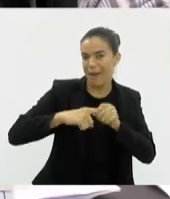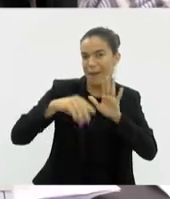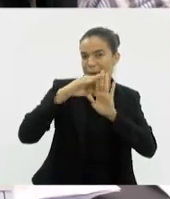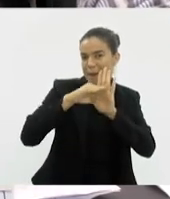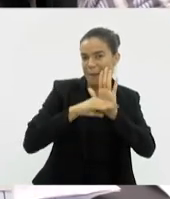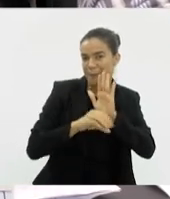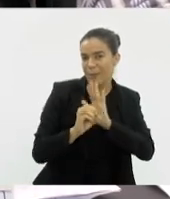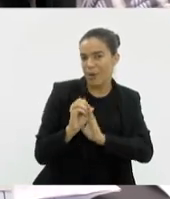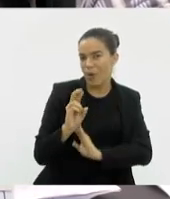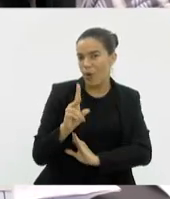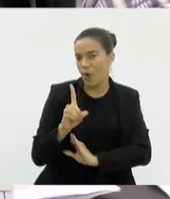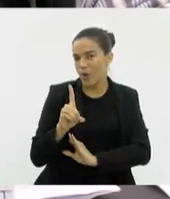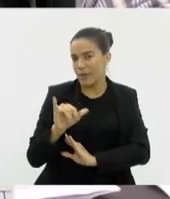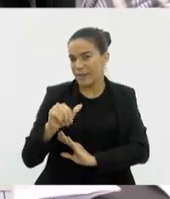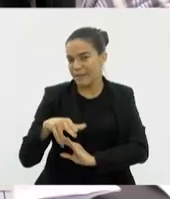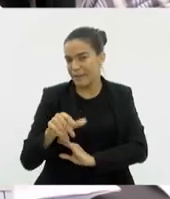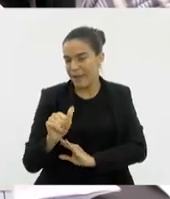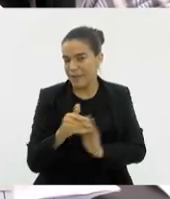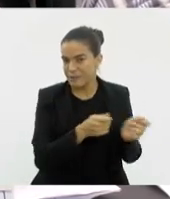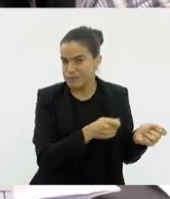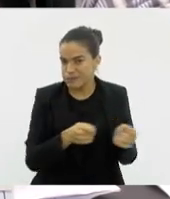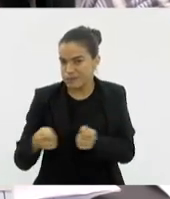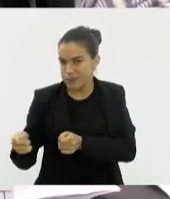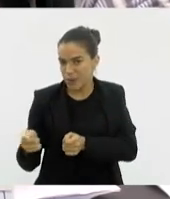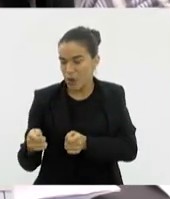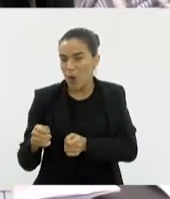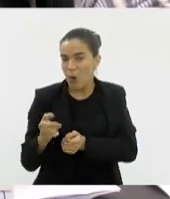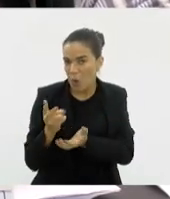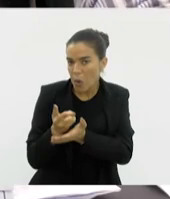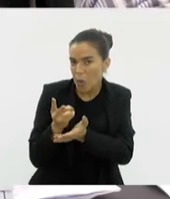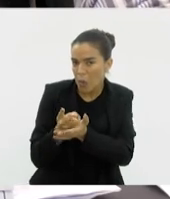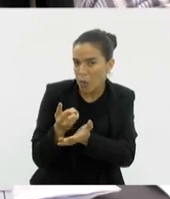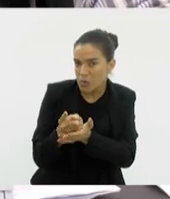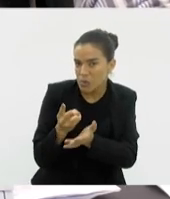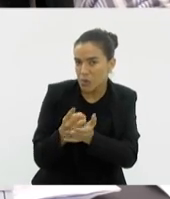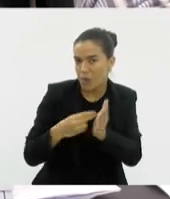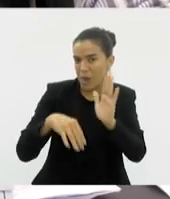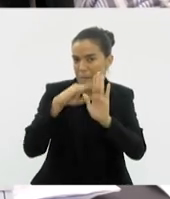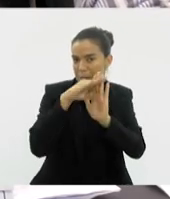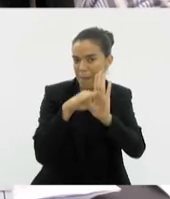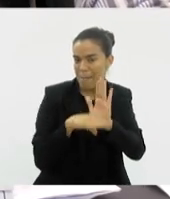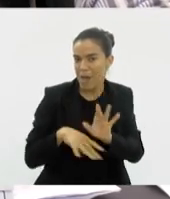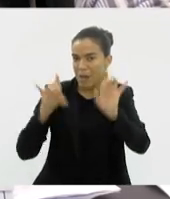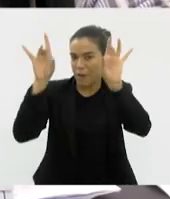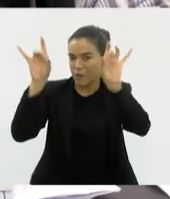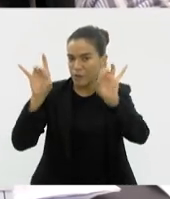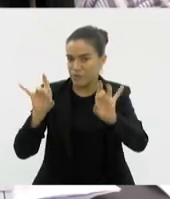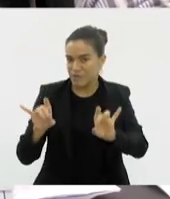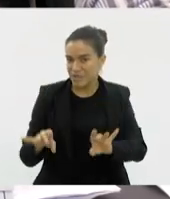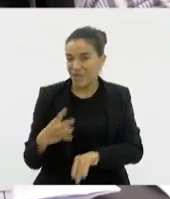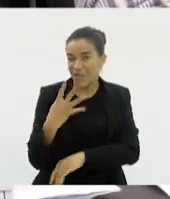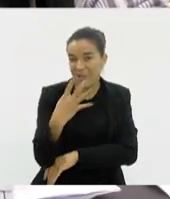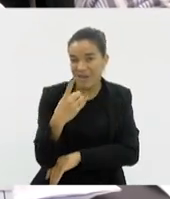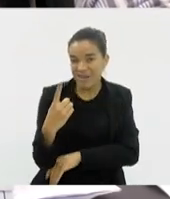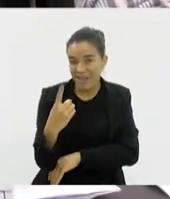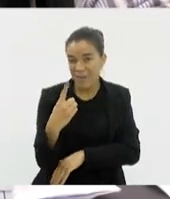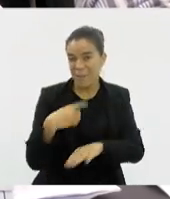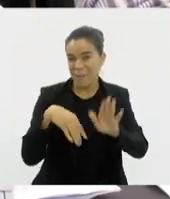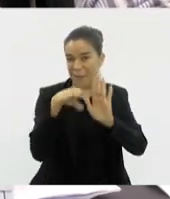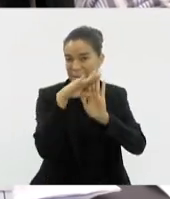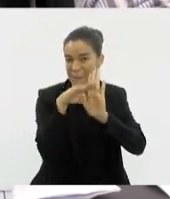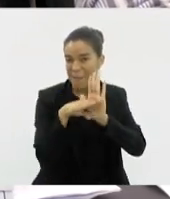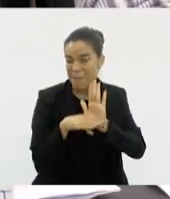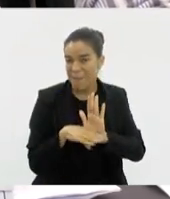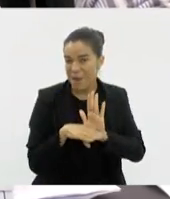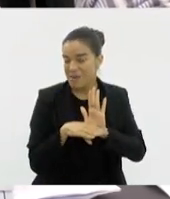retomar a extraordinária desse ponto? Ou Vossa Excelência prefere continuar a extraordinária, que tem 41 também? Vários